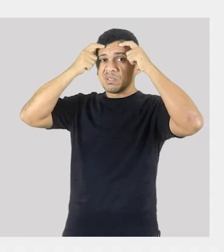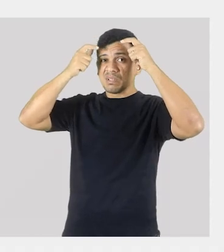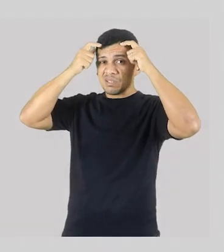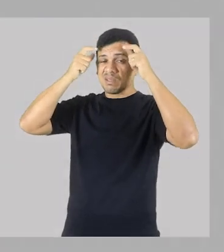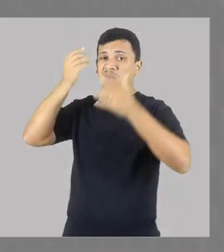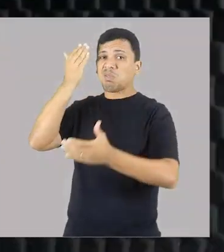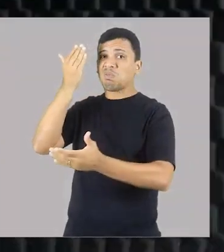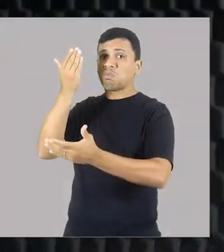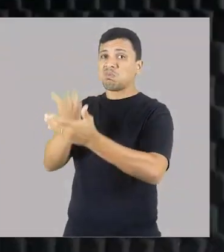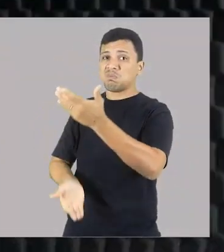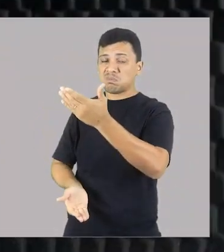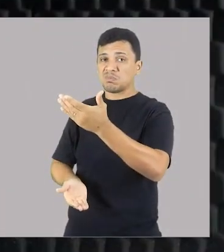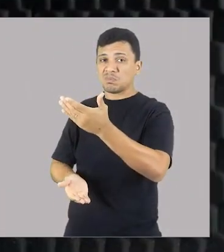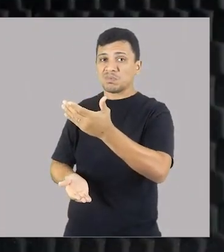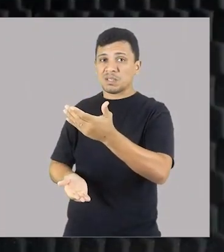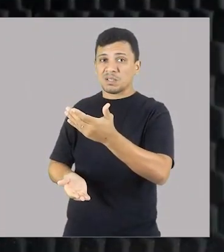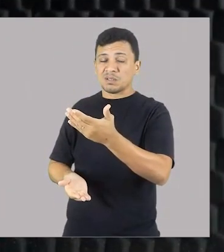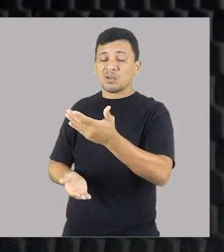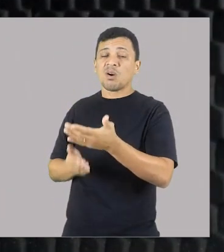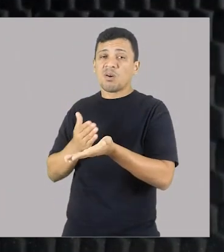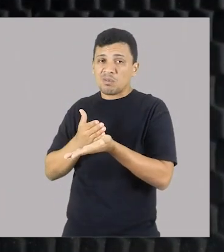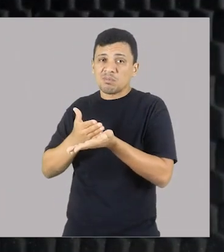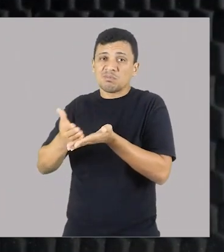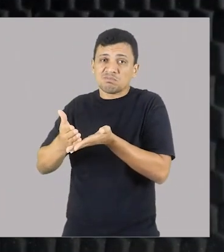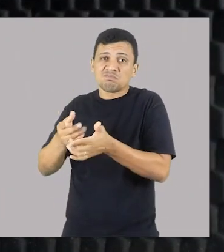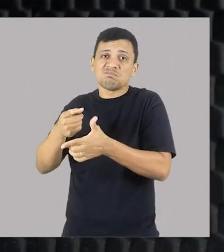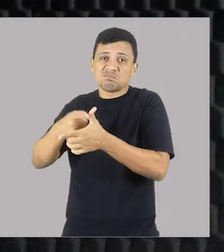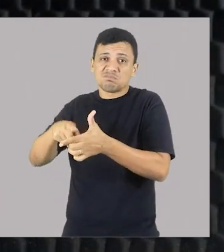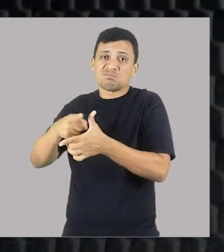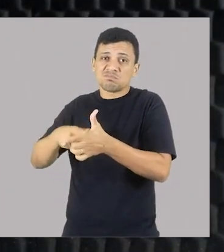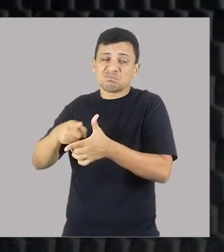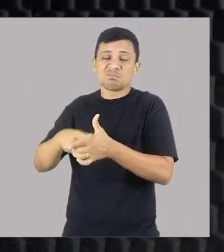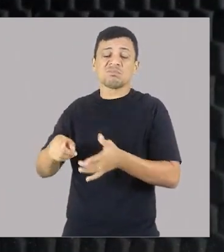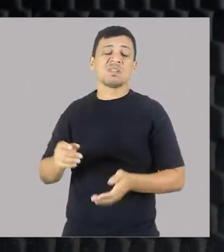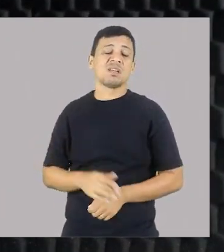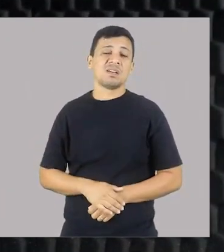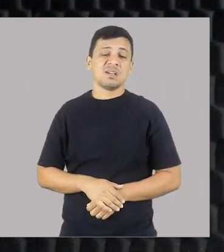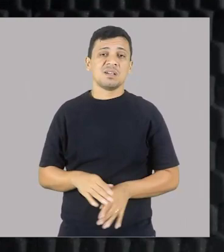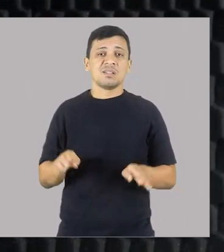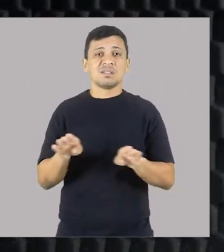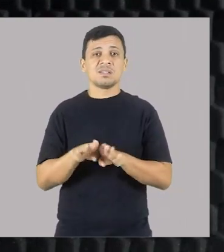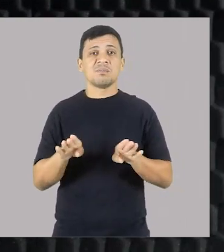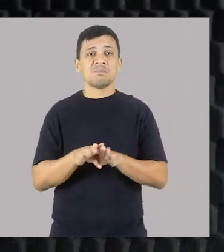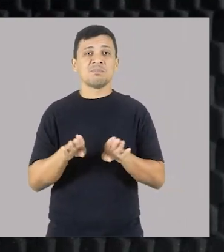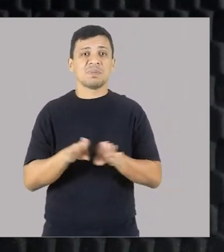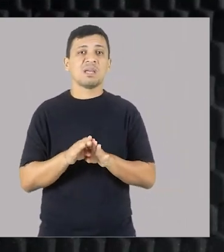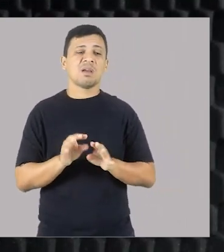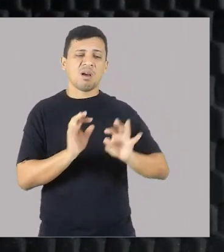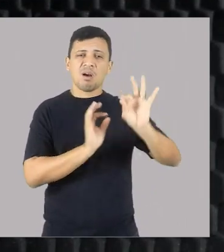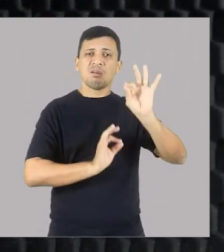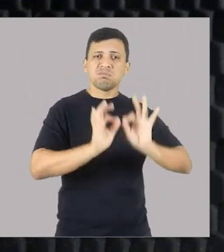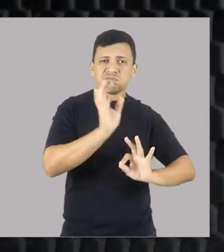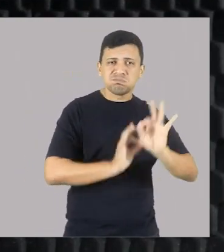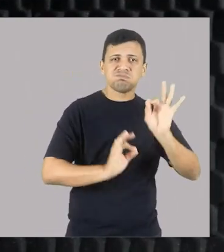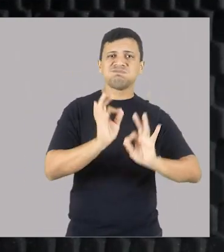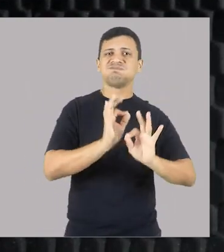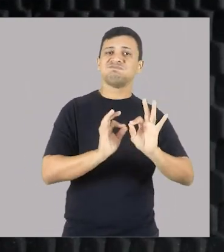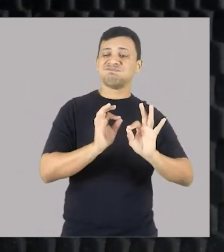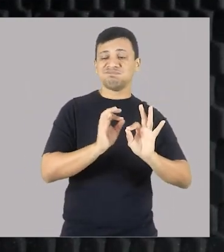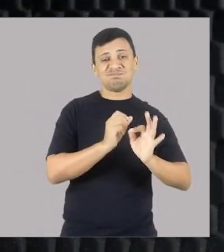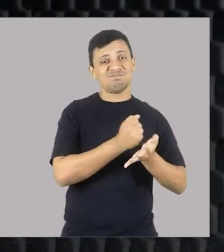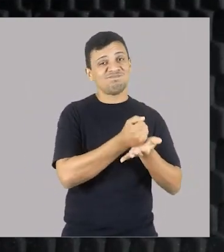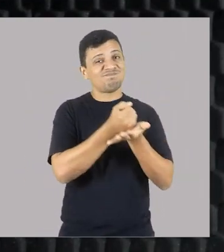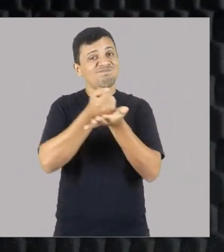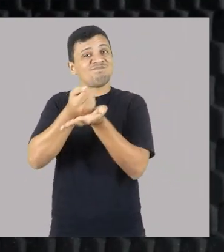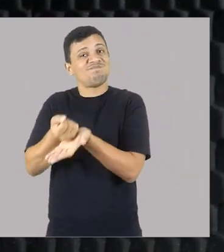vai acabar entrando em crise. A modernização teria contribuído para isso. O surgimento